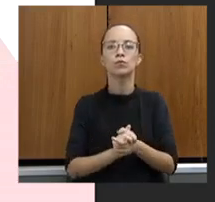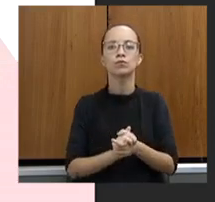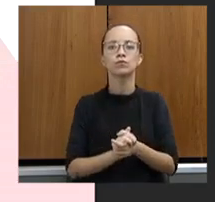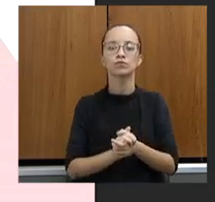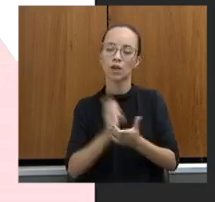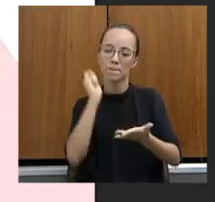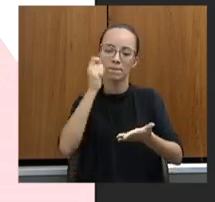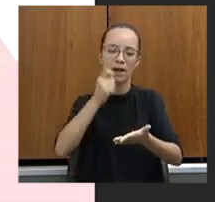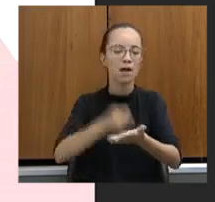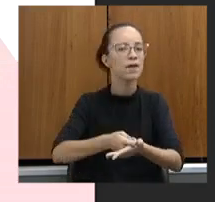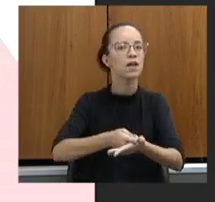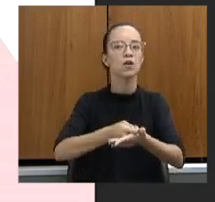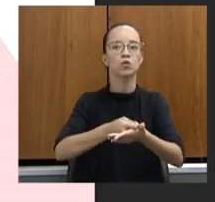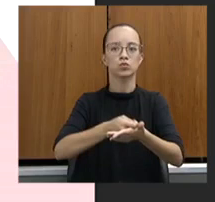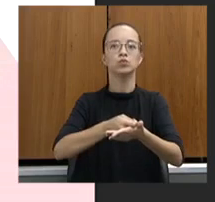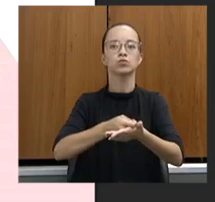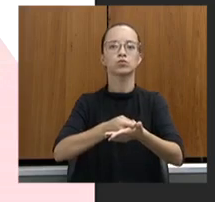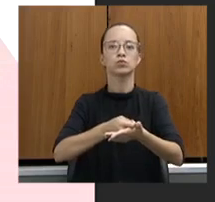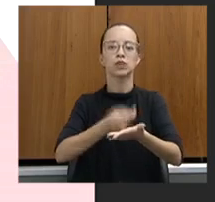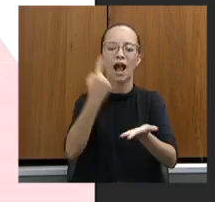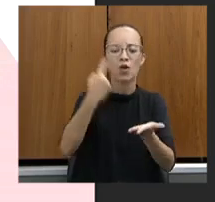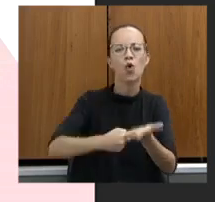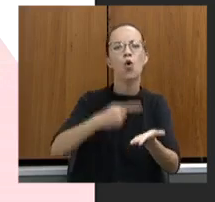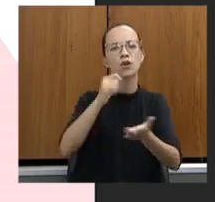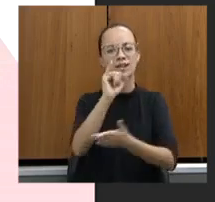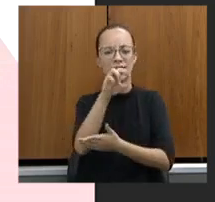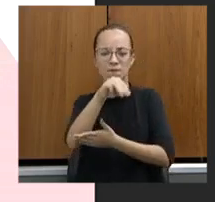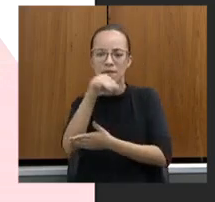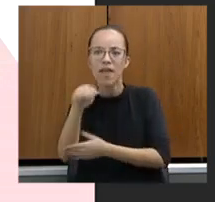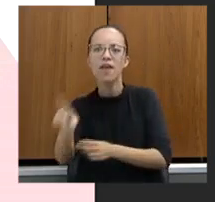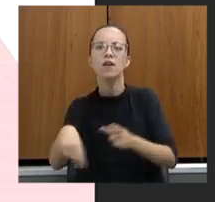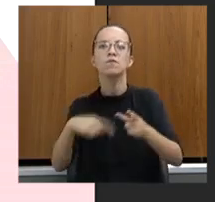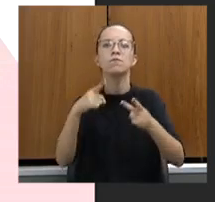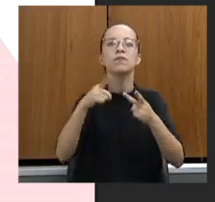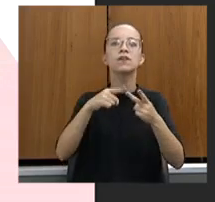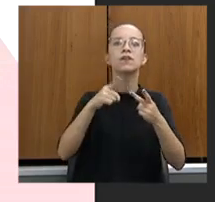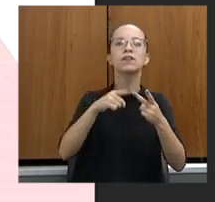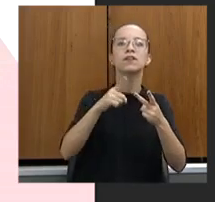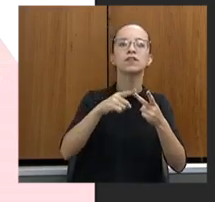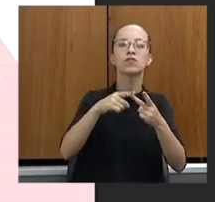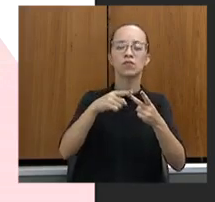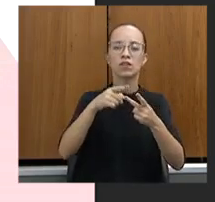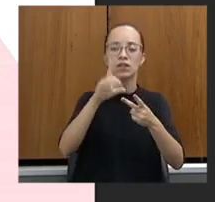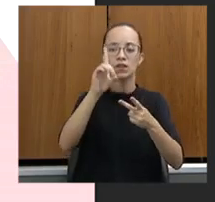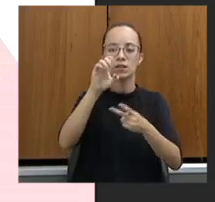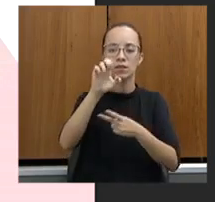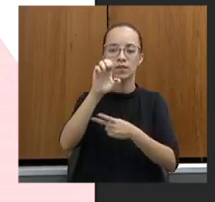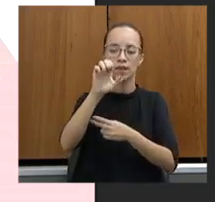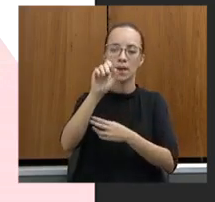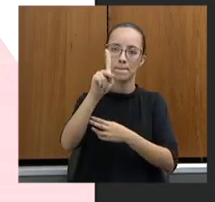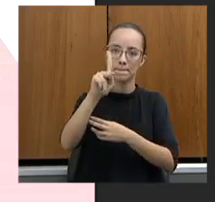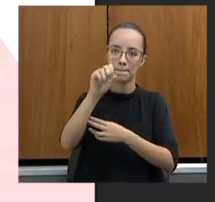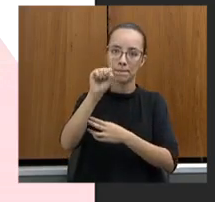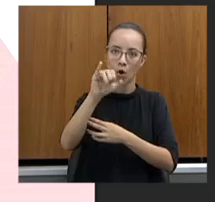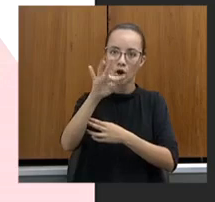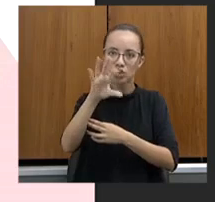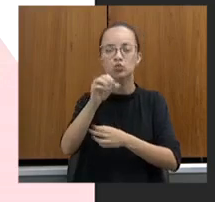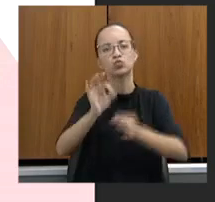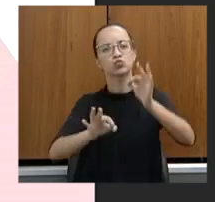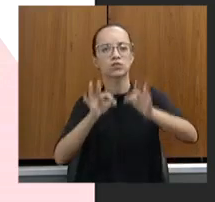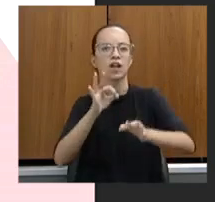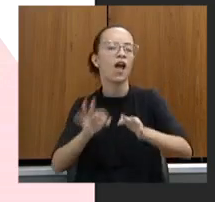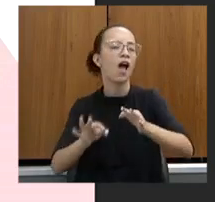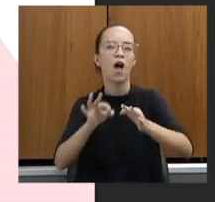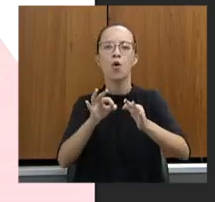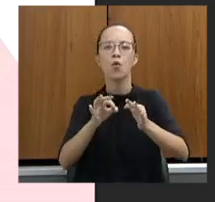pagamentos de acordo da MM recomposição depois judicial enfim foi esse esse superável